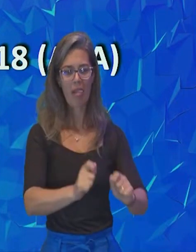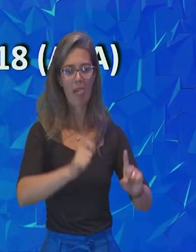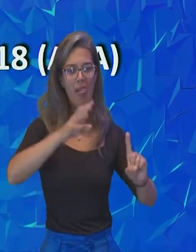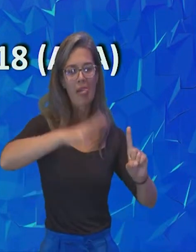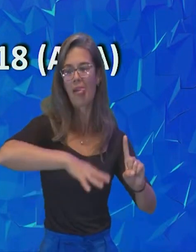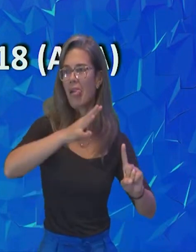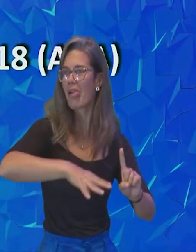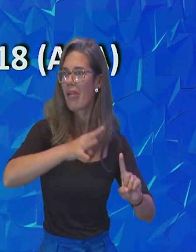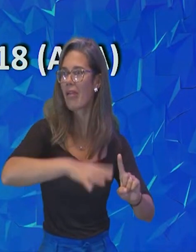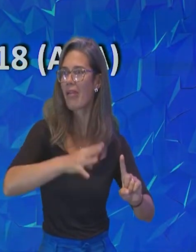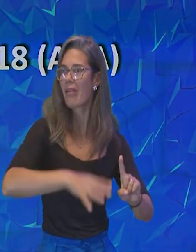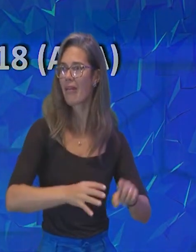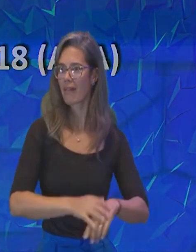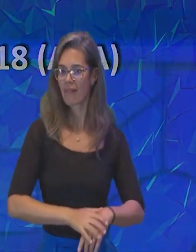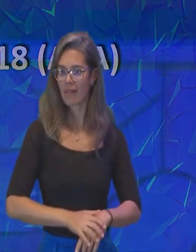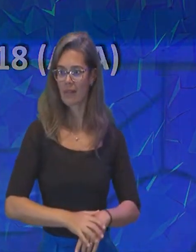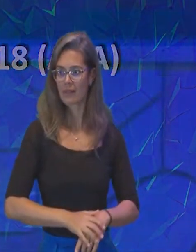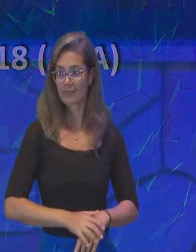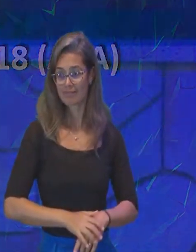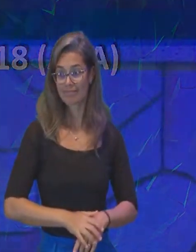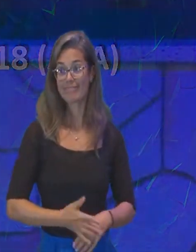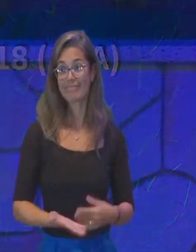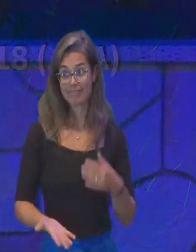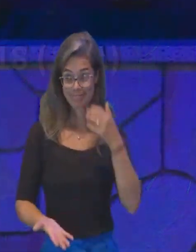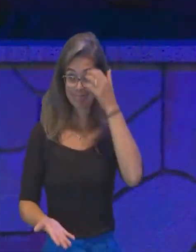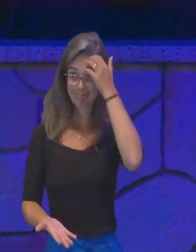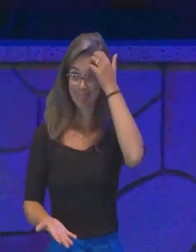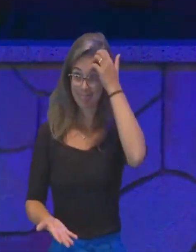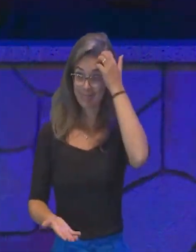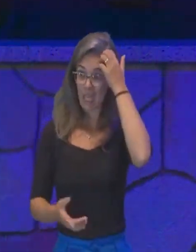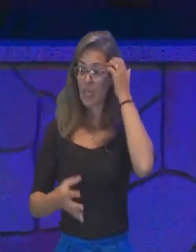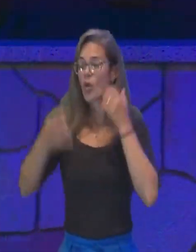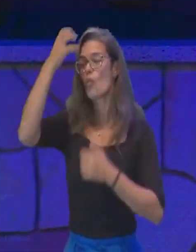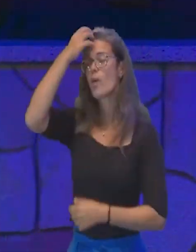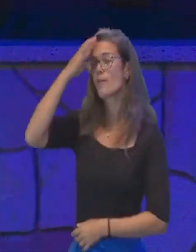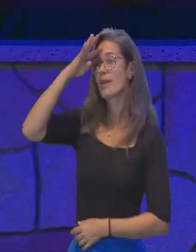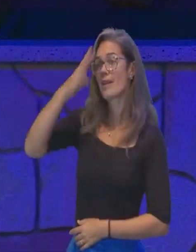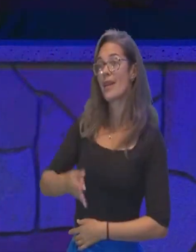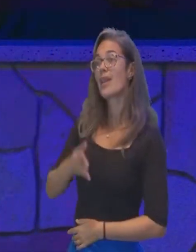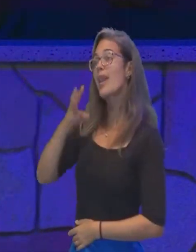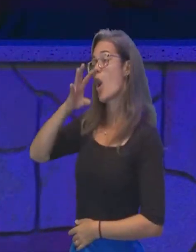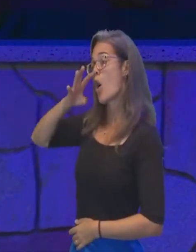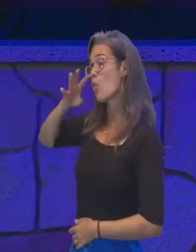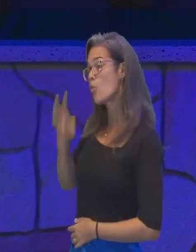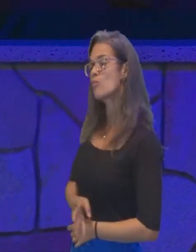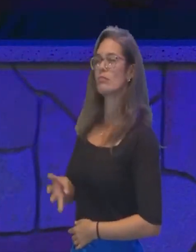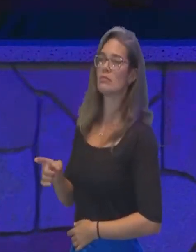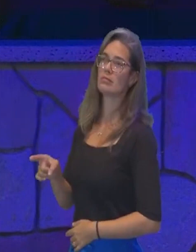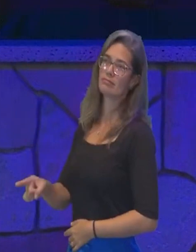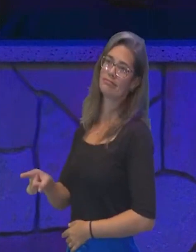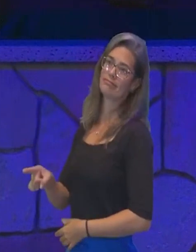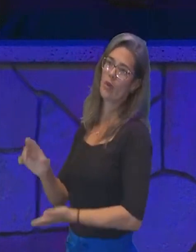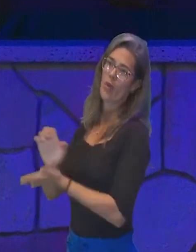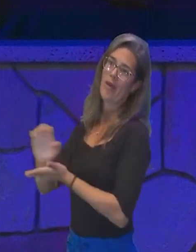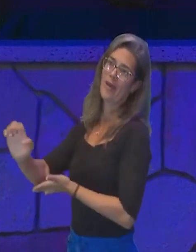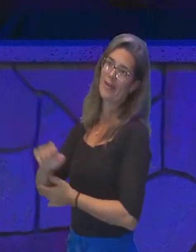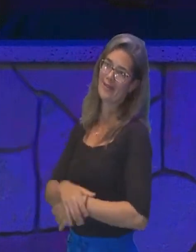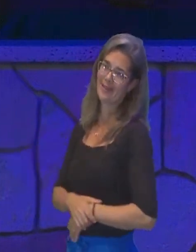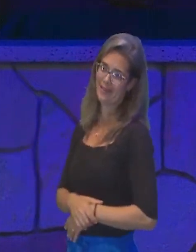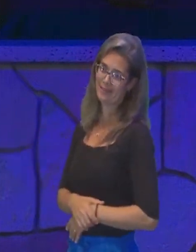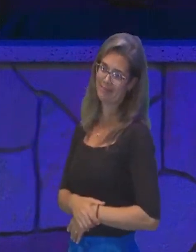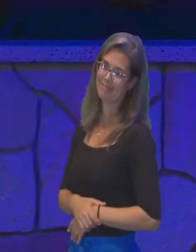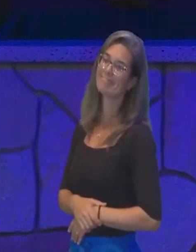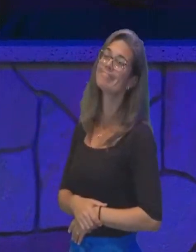injustamente de ser perturbador de Israel. E acusação injusta, meus irmãos, causa